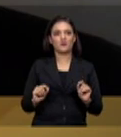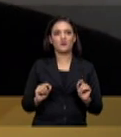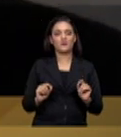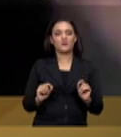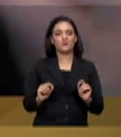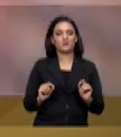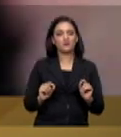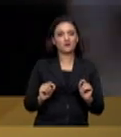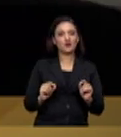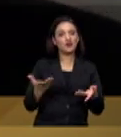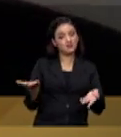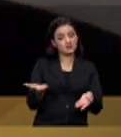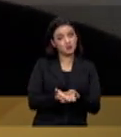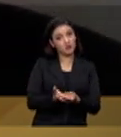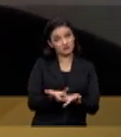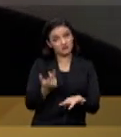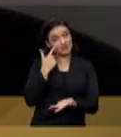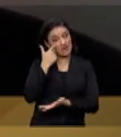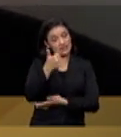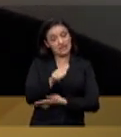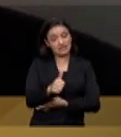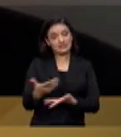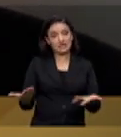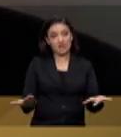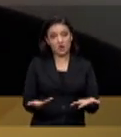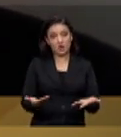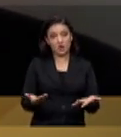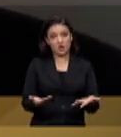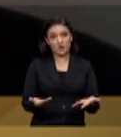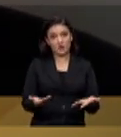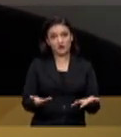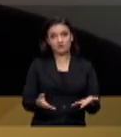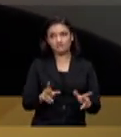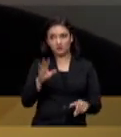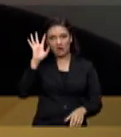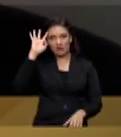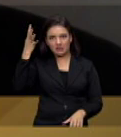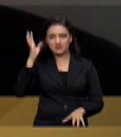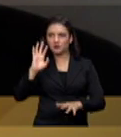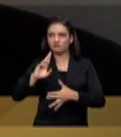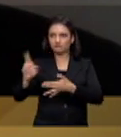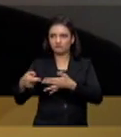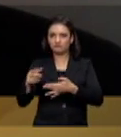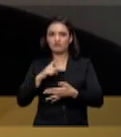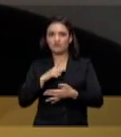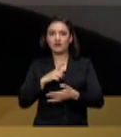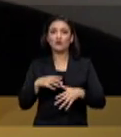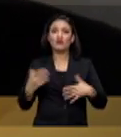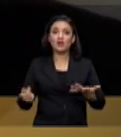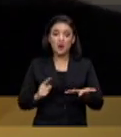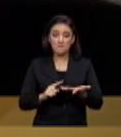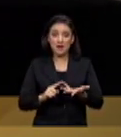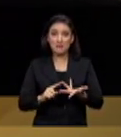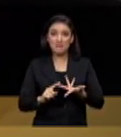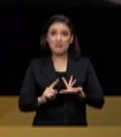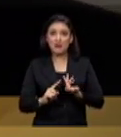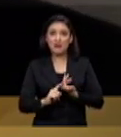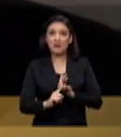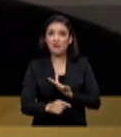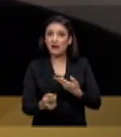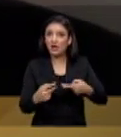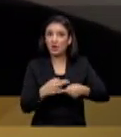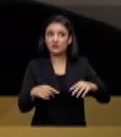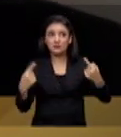em análise, como consta da decisão recorrida. Diante da miríade de